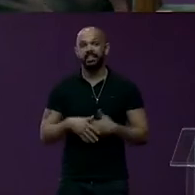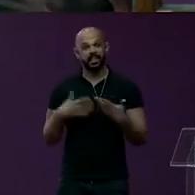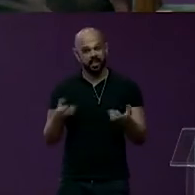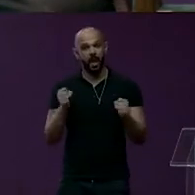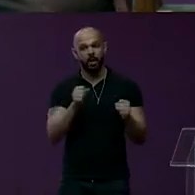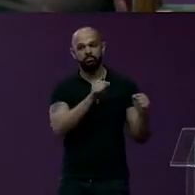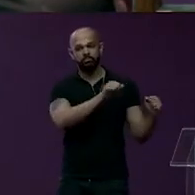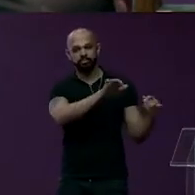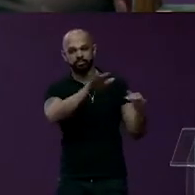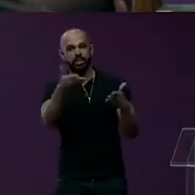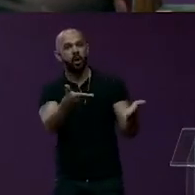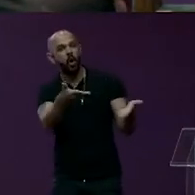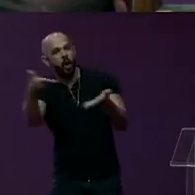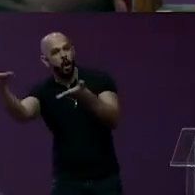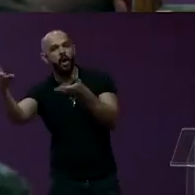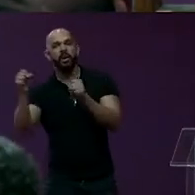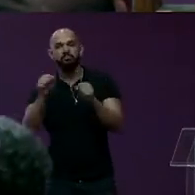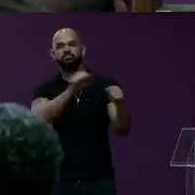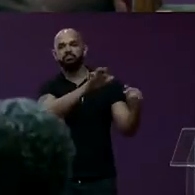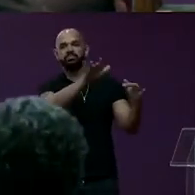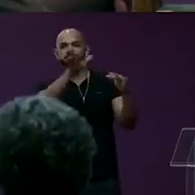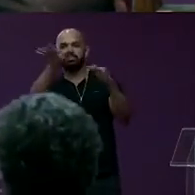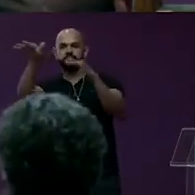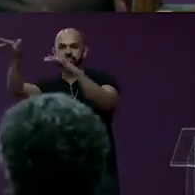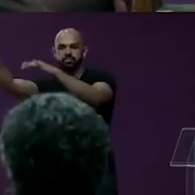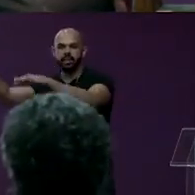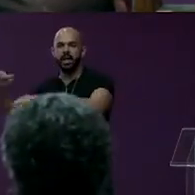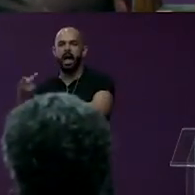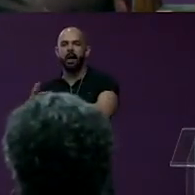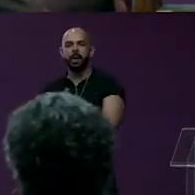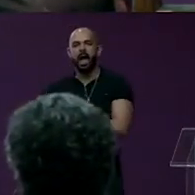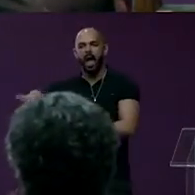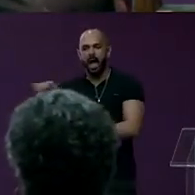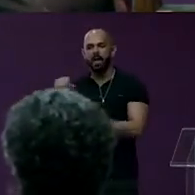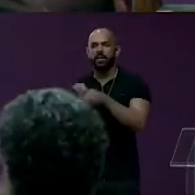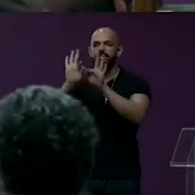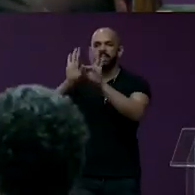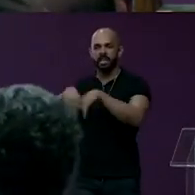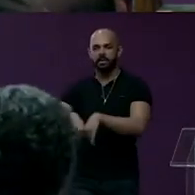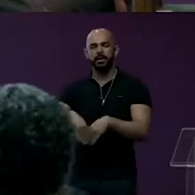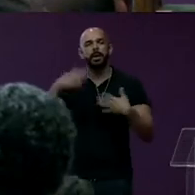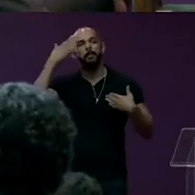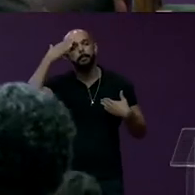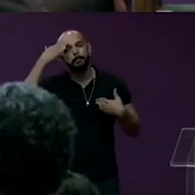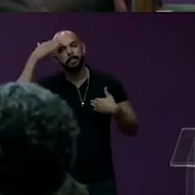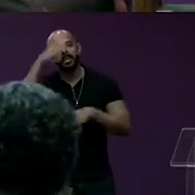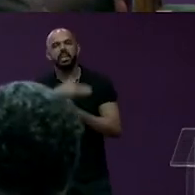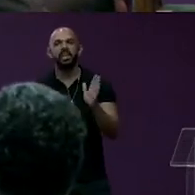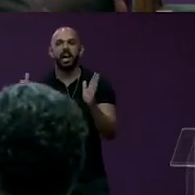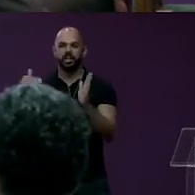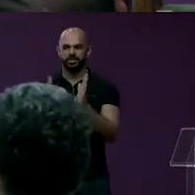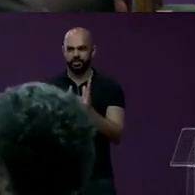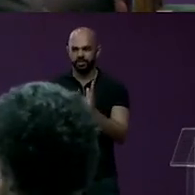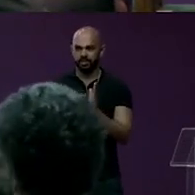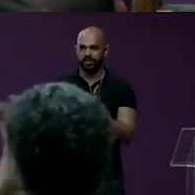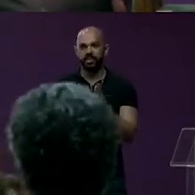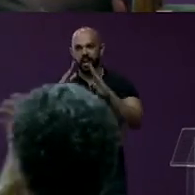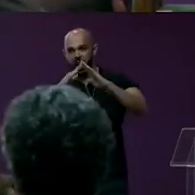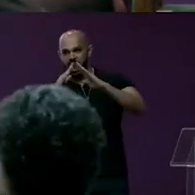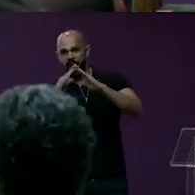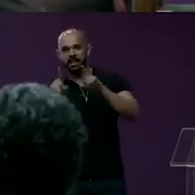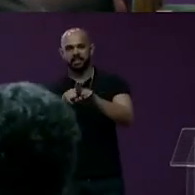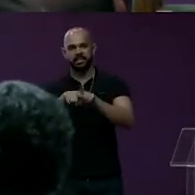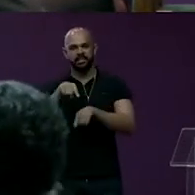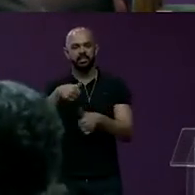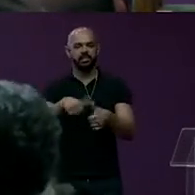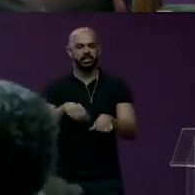Então, estão todos convidados, vamos todos lá para a Praça Pasteur, onde a gente faz o encerramento. Muito obrigada a todos vocês de casa e que